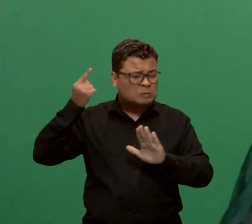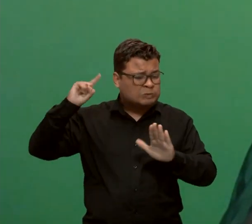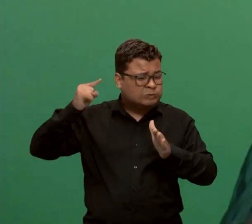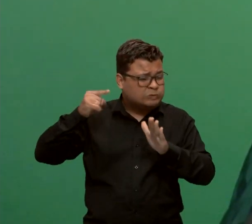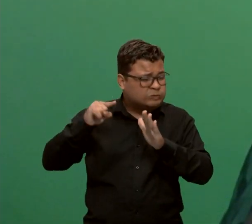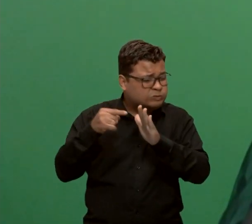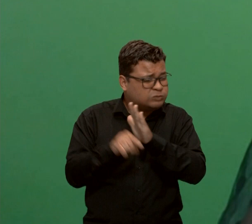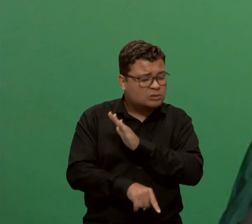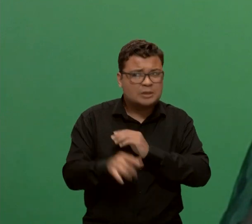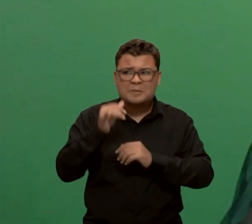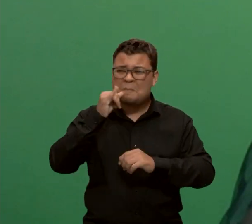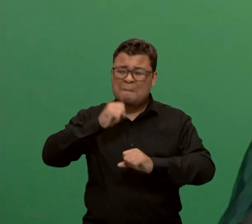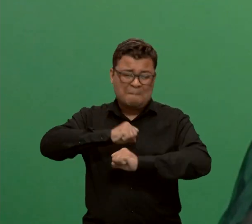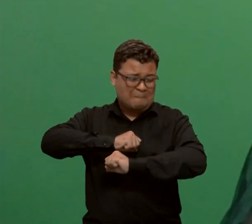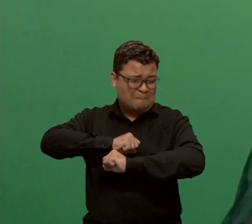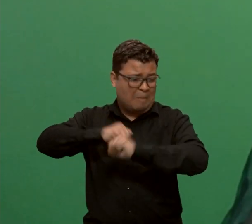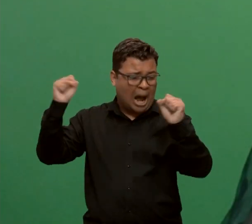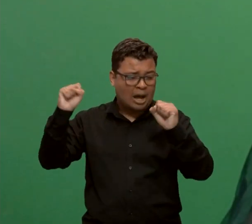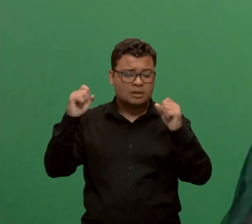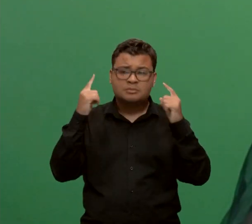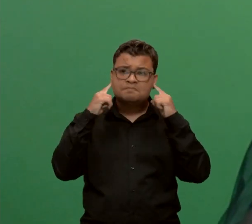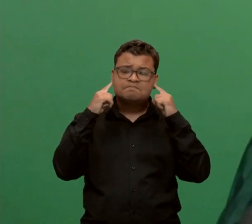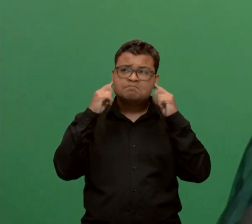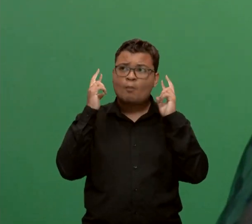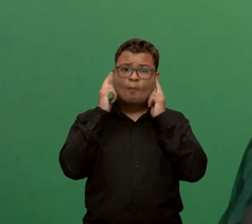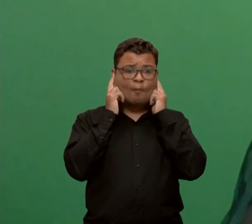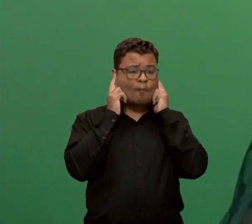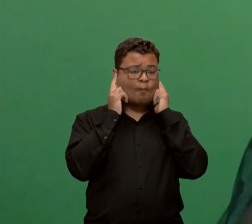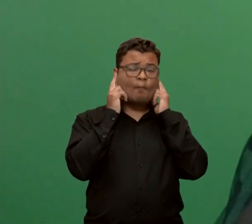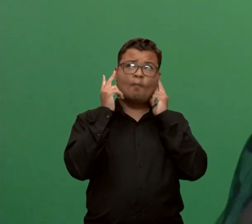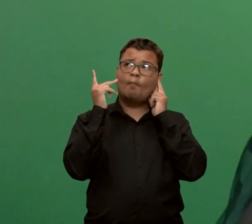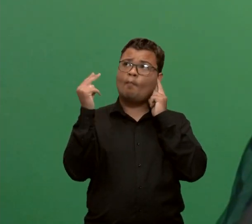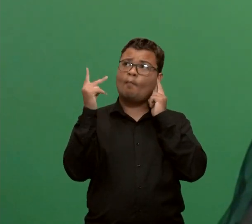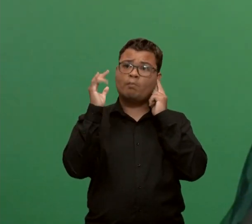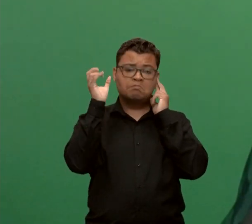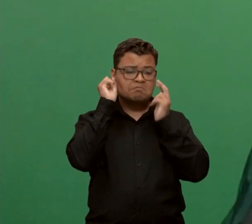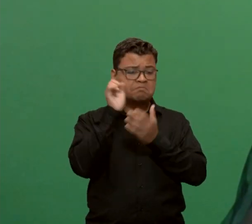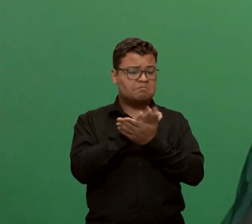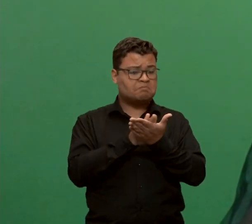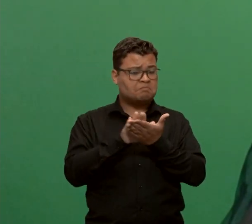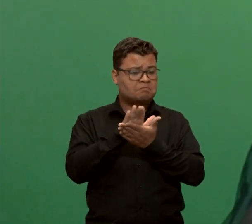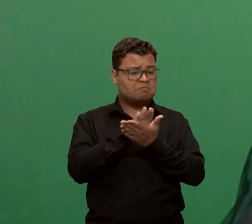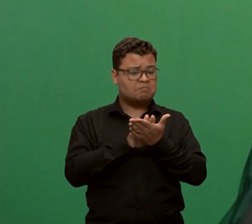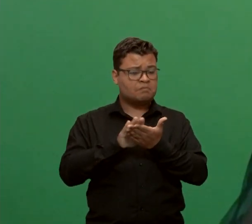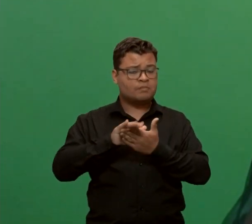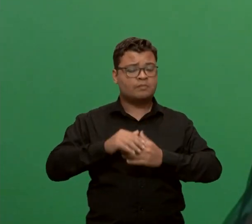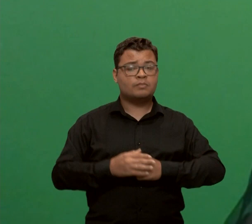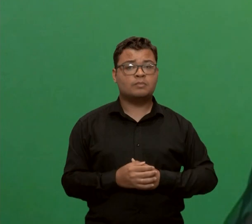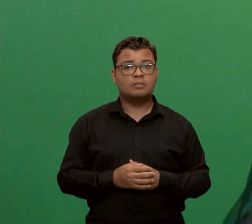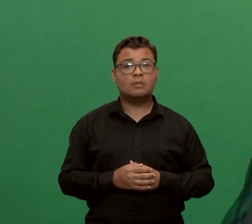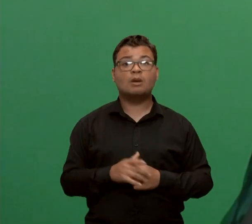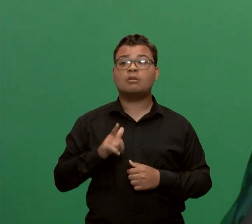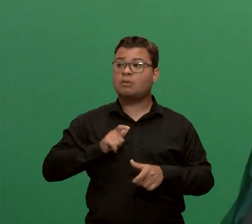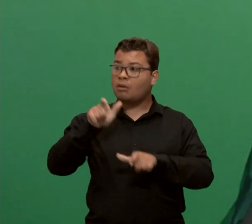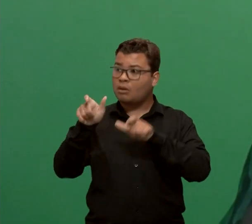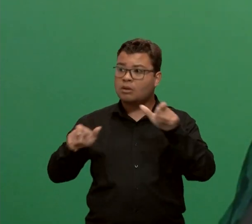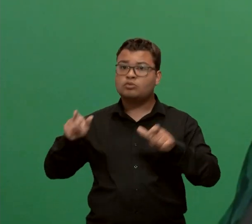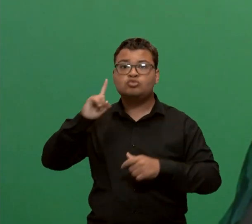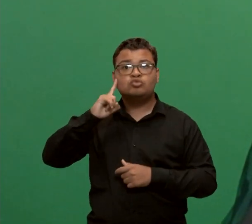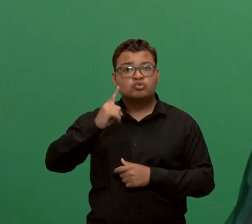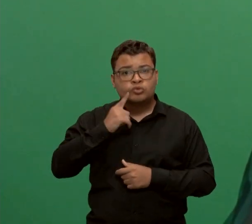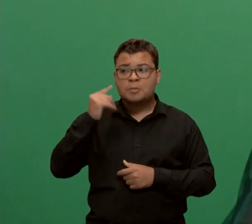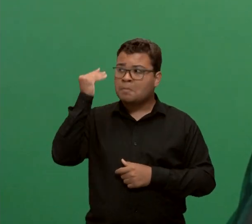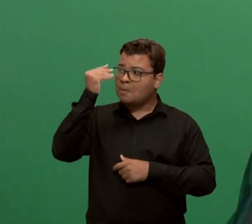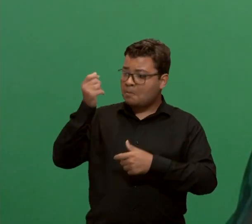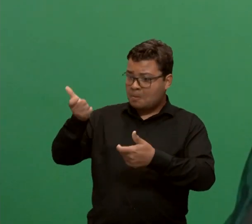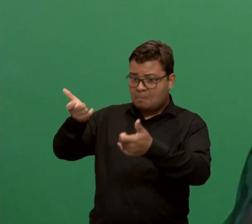exemplo, um estrondo, como os fogos de artifício, né? Baseado nas experiências relatadas pelas pessoas surdas, fica evidenciado